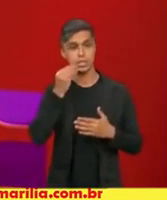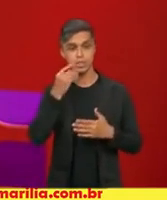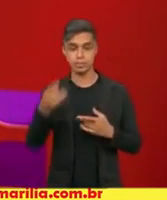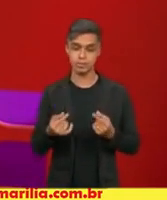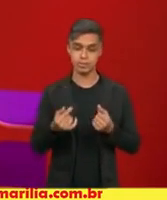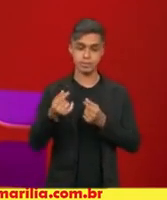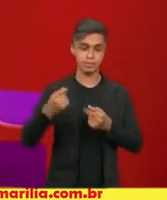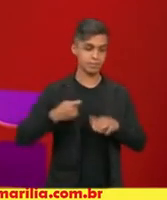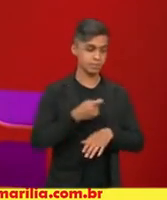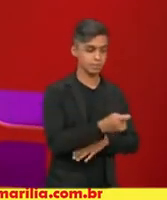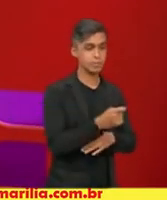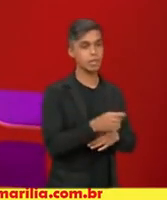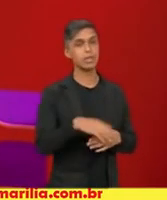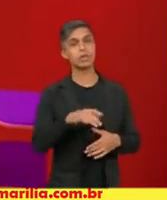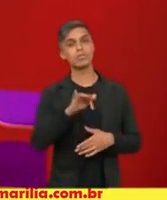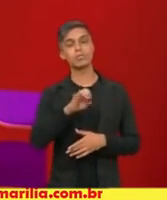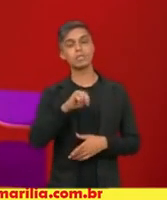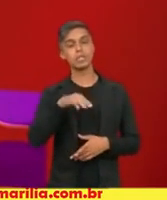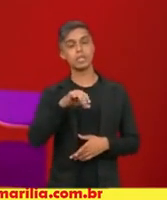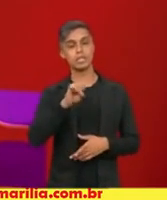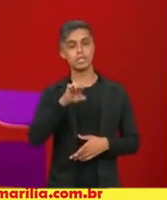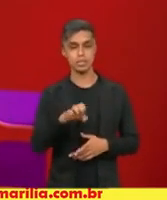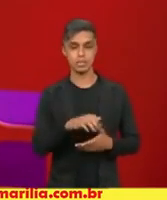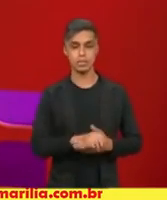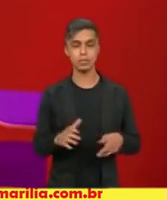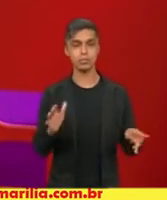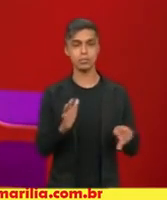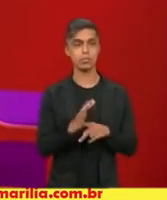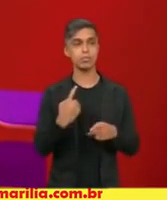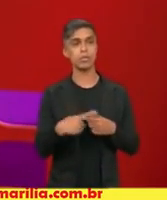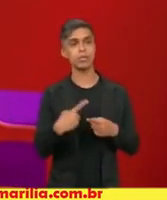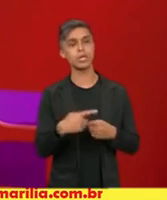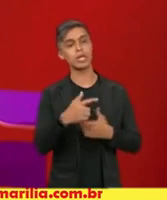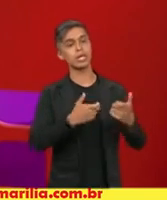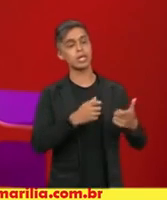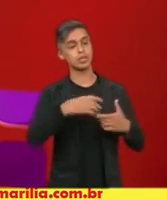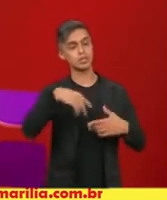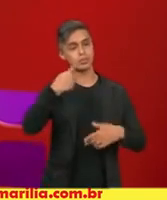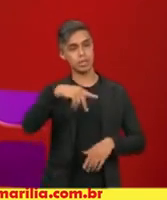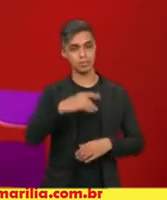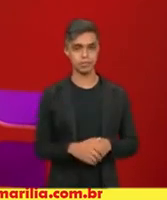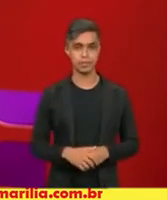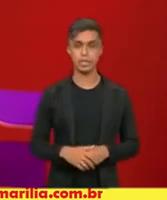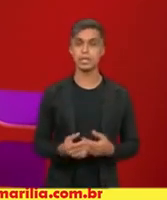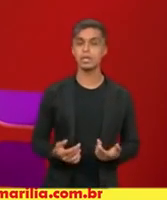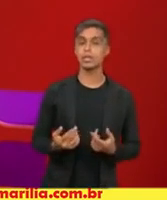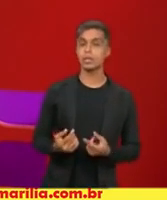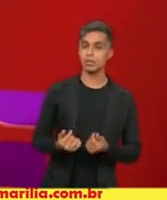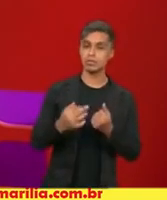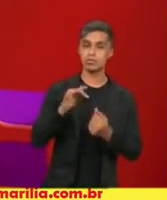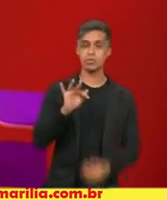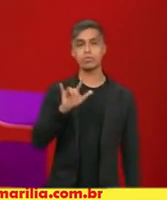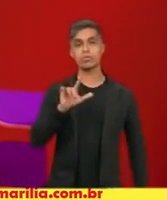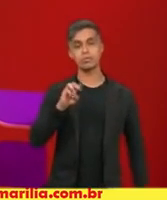financiarização da economia fluminense oriunda da Guerra do Paraguai. Esse capital fluminense, então, que era